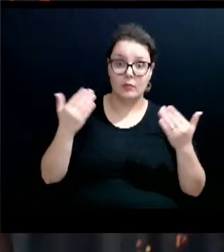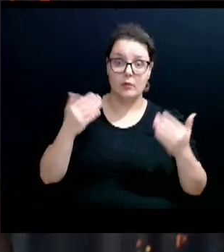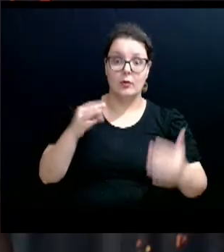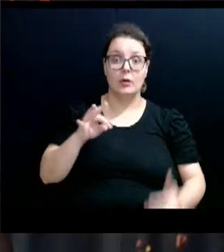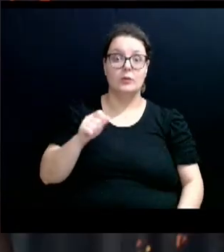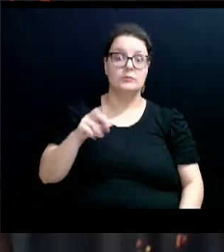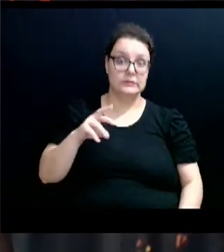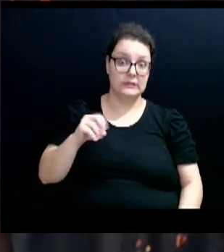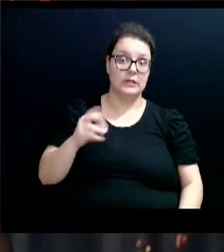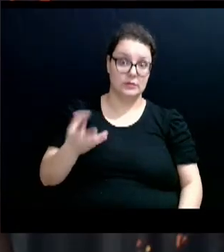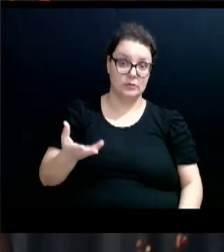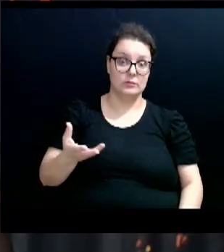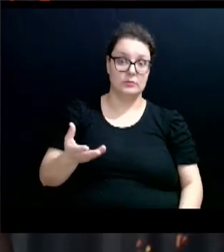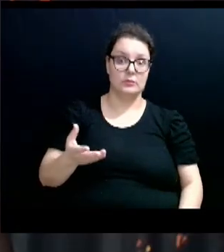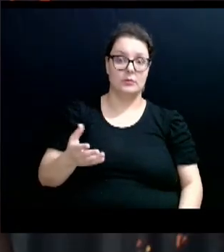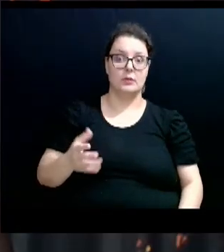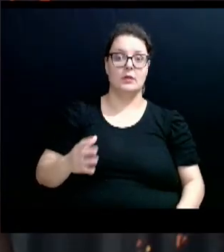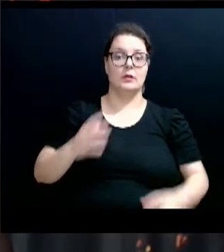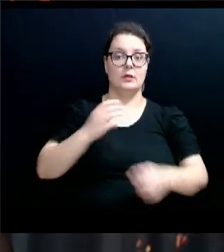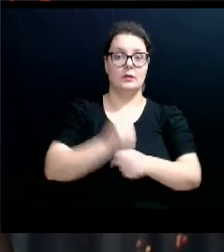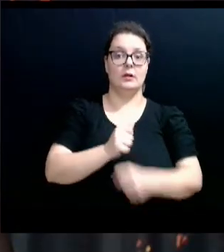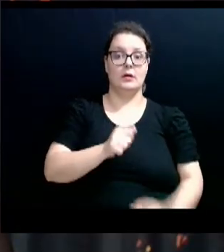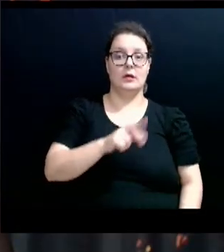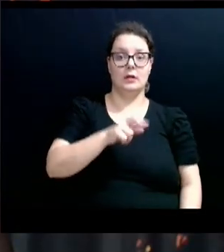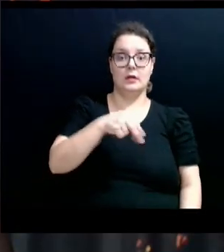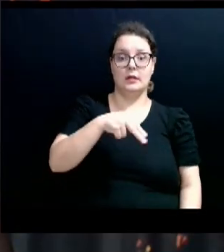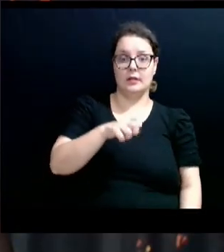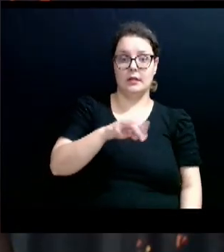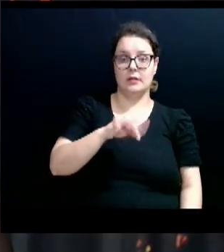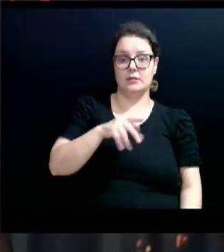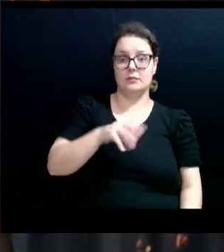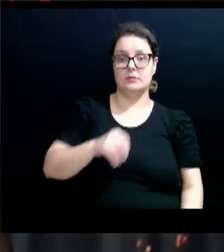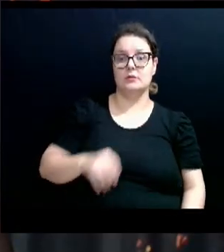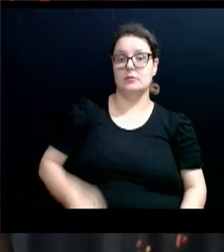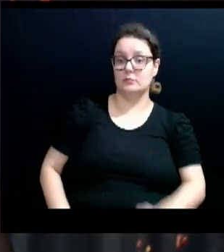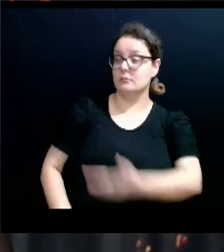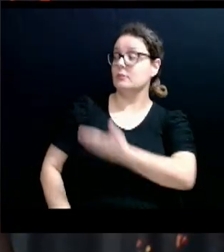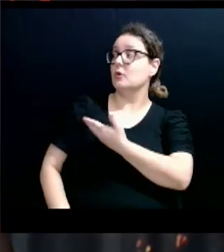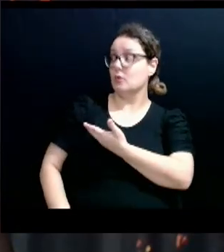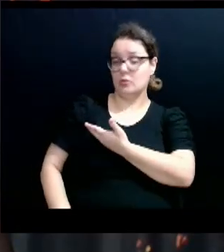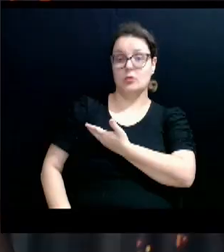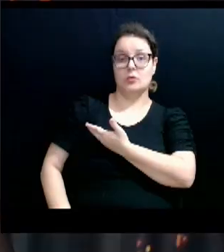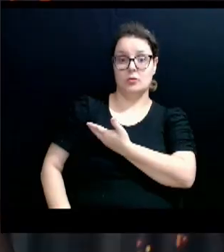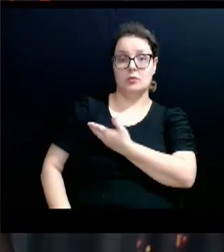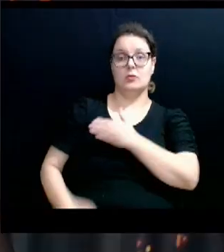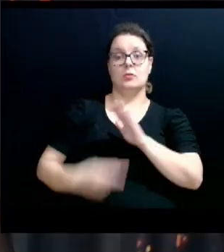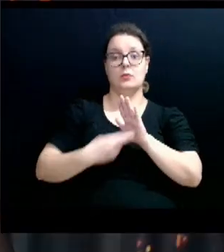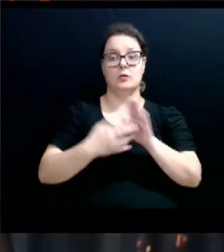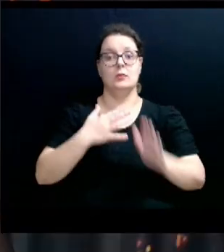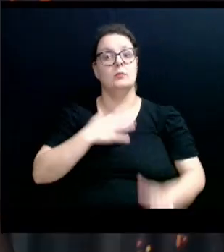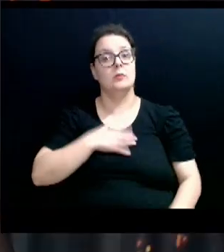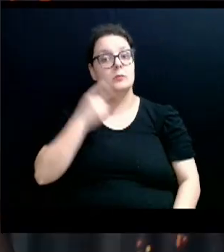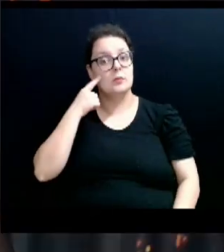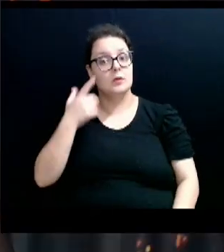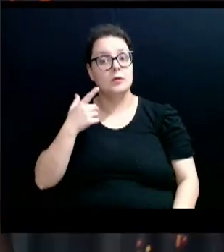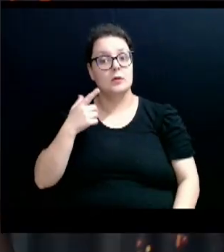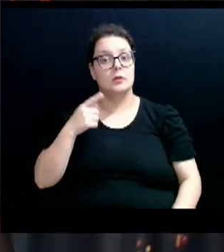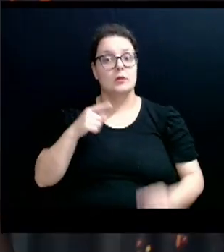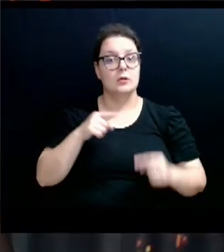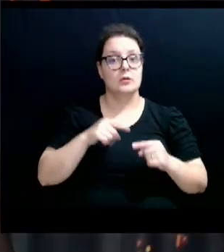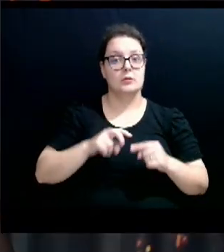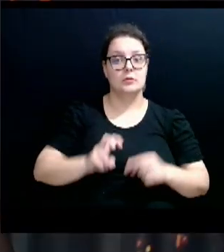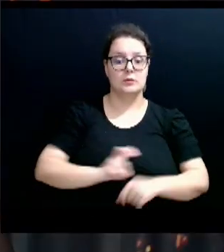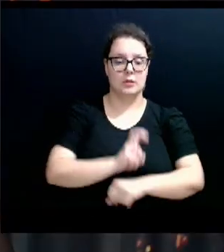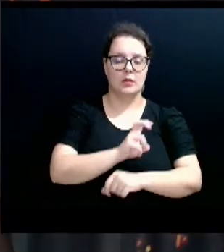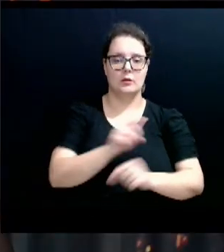de arquétipos, né? E aí aqui, a Ouroboros, ela vai representar sempre pra mim essa ideia da cobra muito na ideia de trocar de